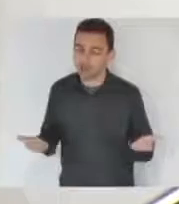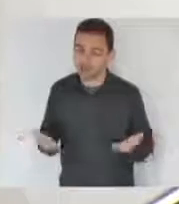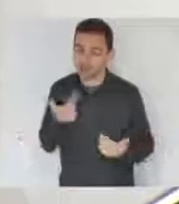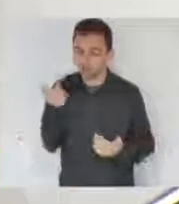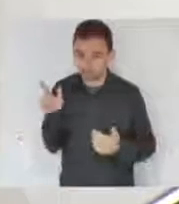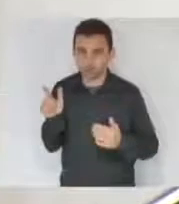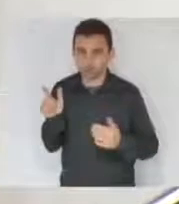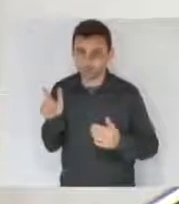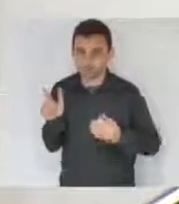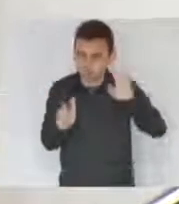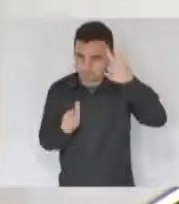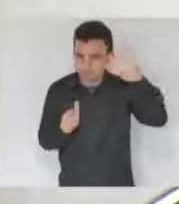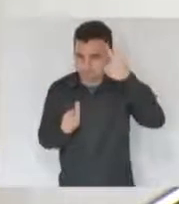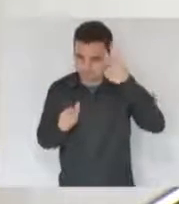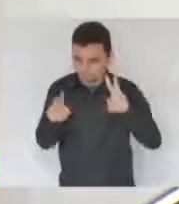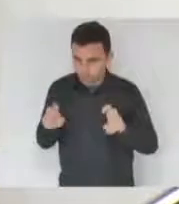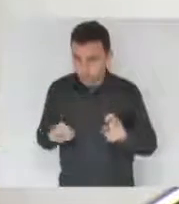e já lhe dou uma parte.